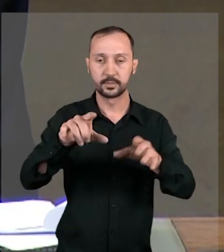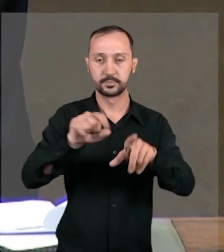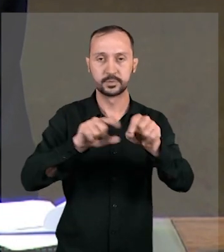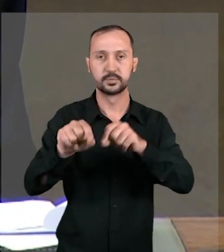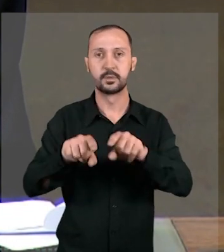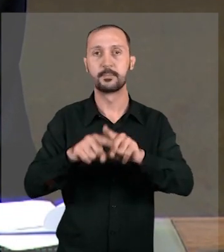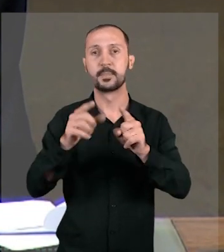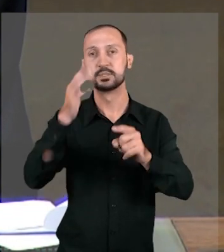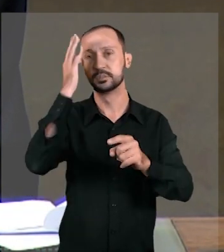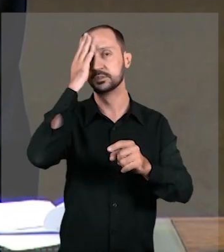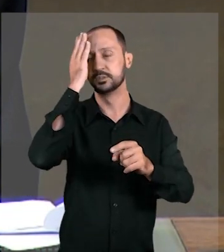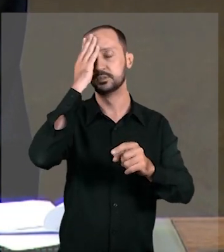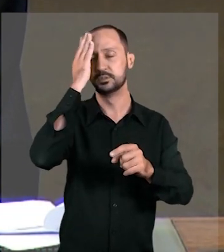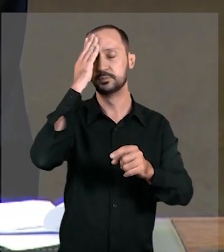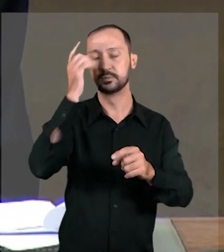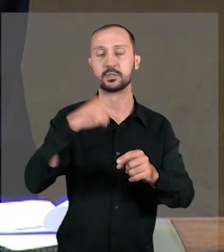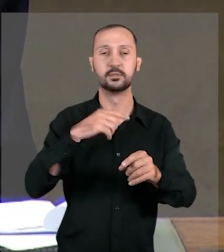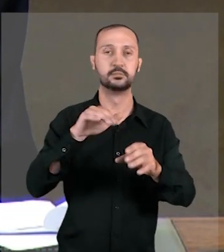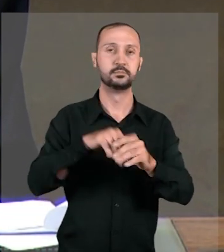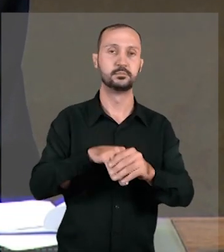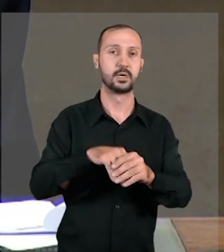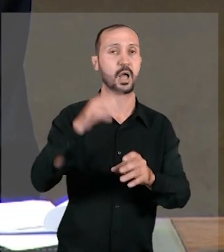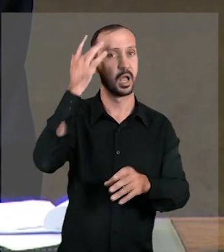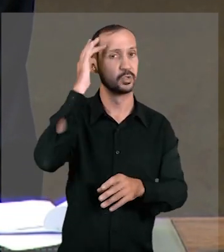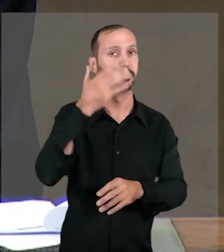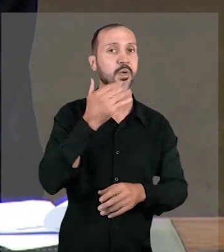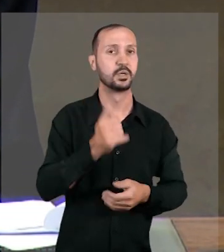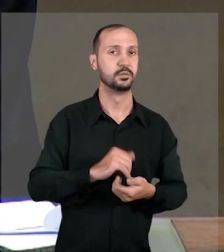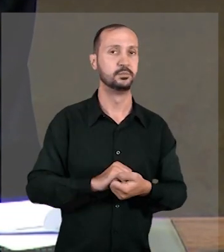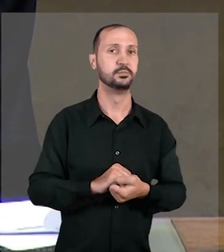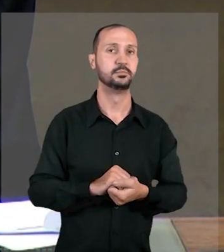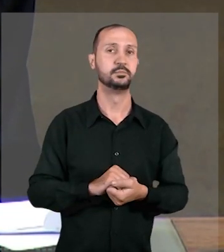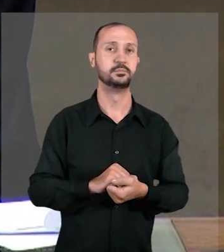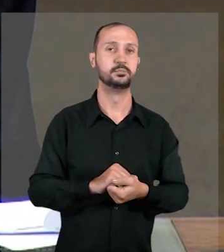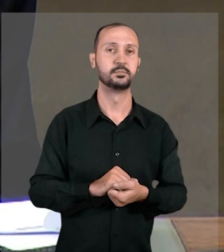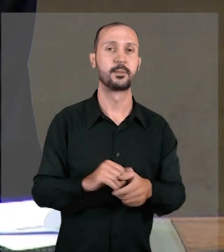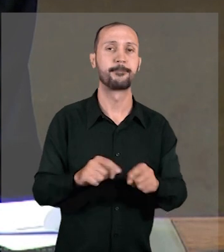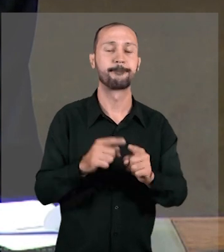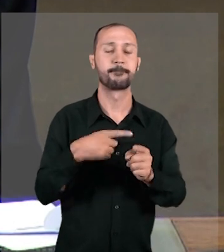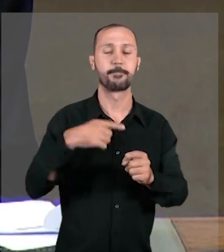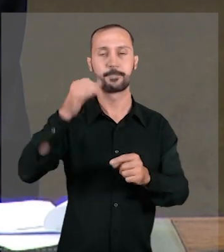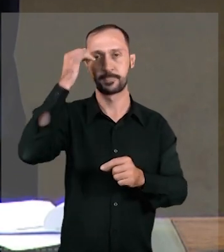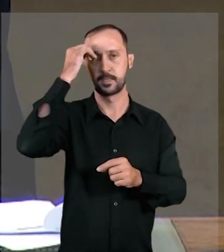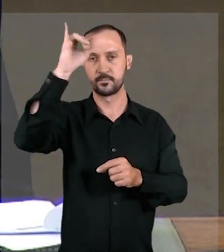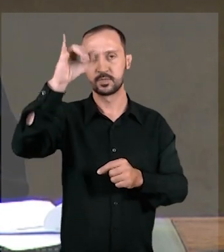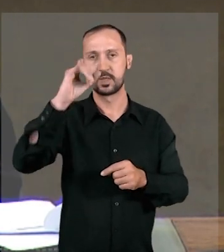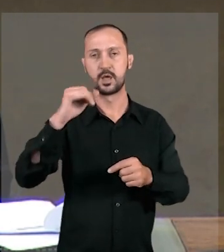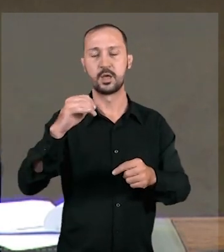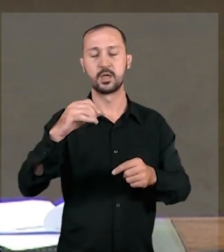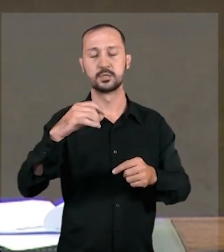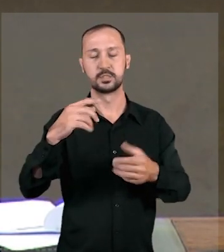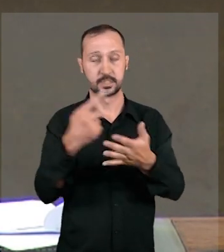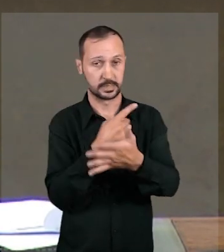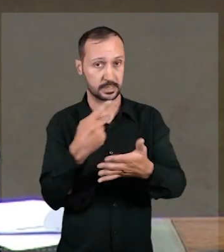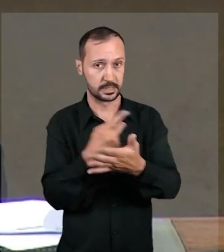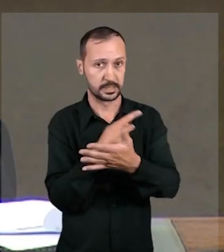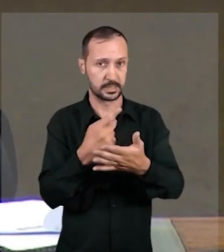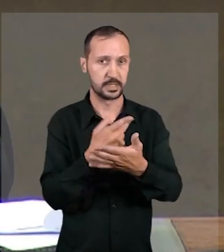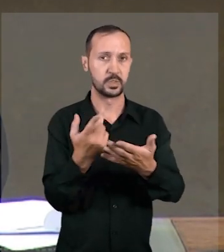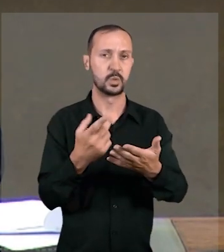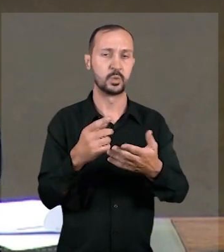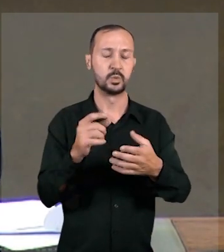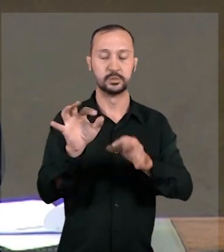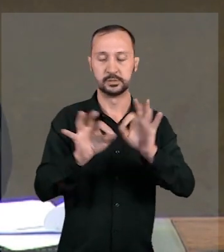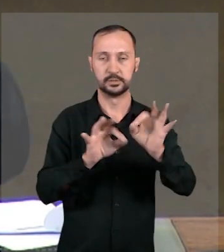você está elegendo. Portanto, eu acho que é muito melhor. Mas, para evitar a má vontade que existe em relação